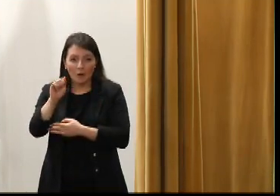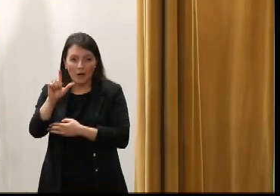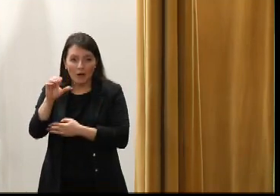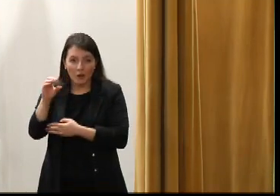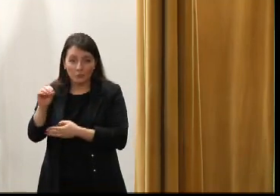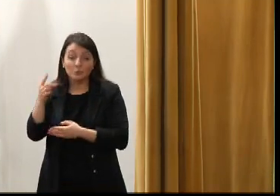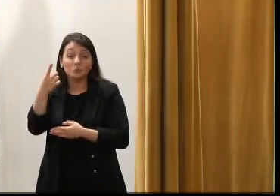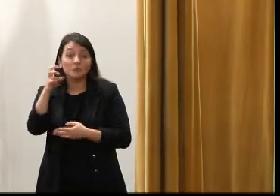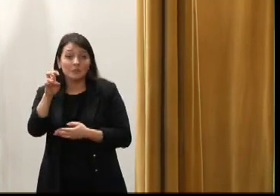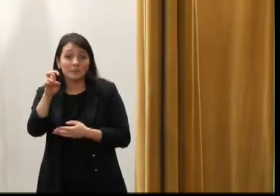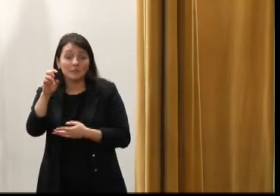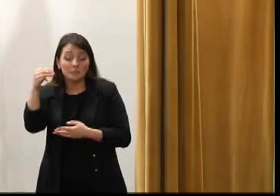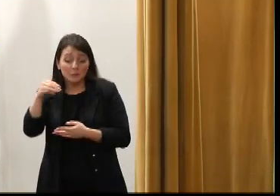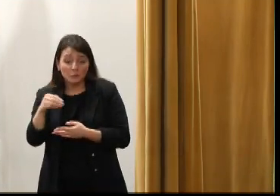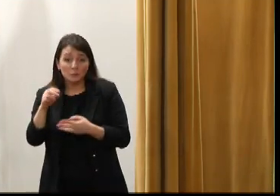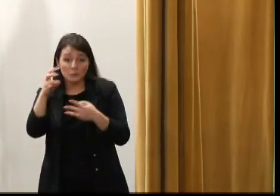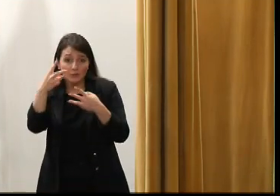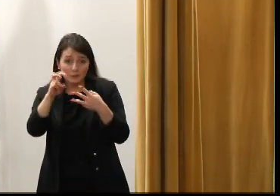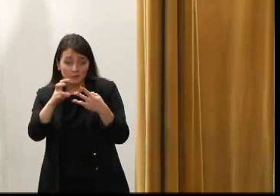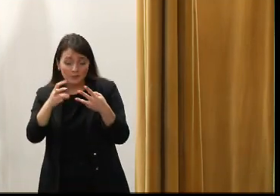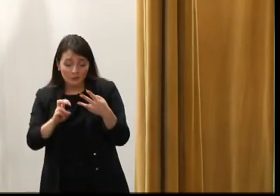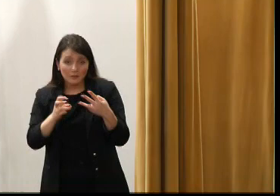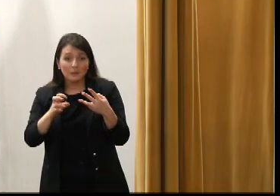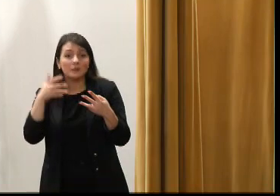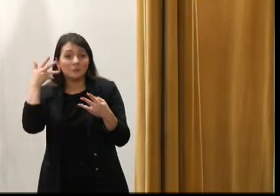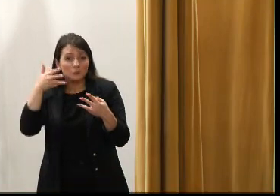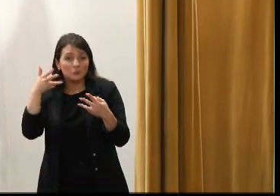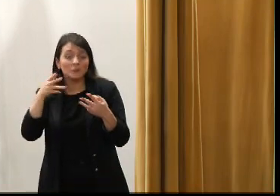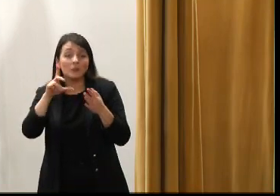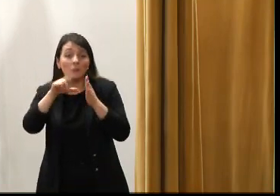para cada painelista e, ao final, 15 minutos de discussão.